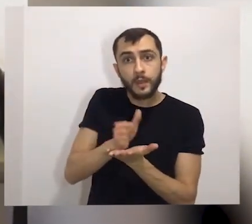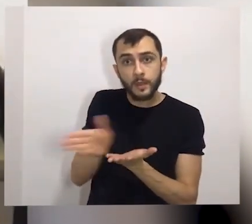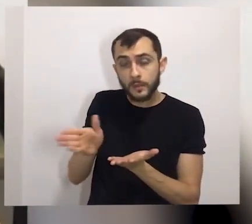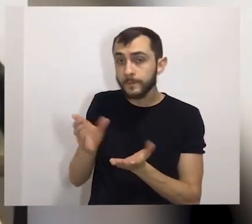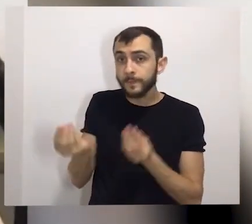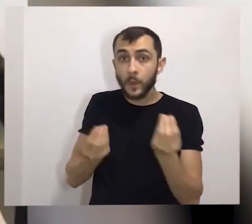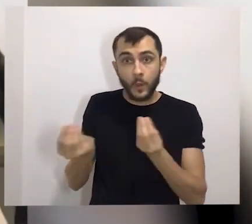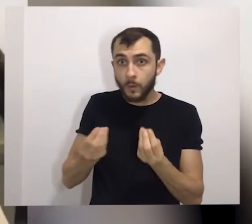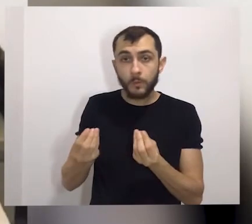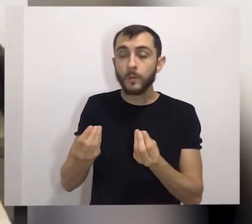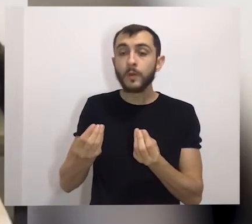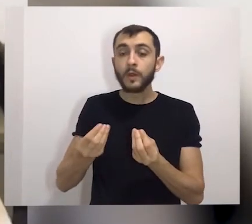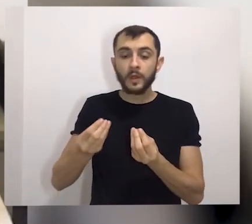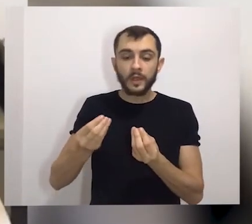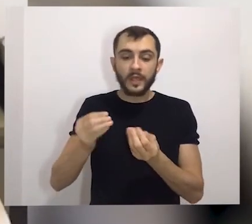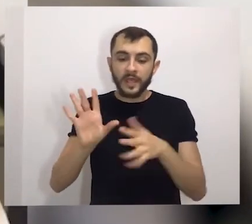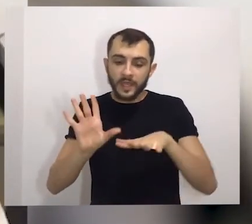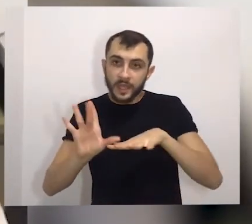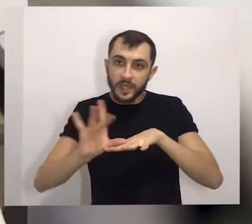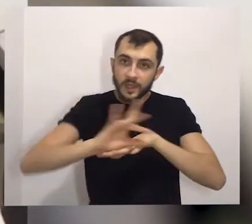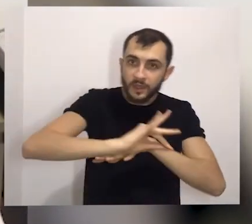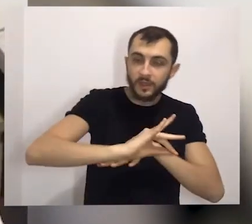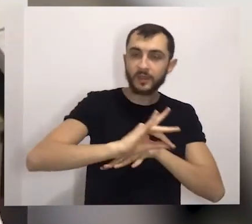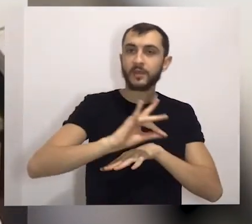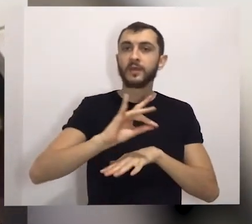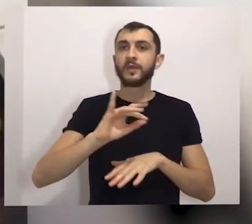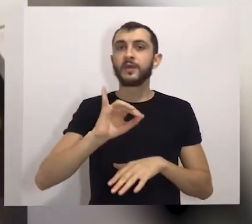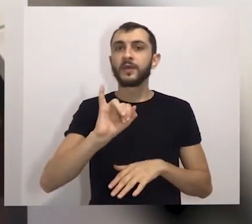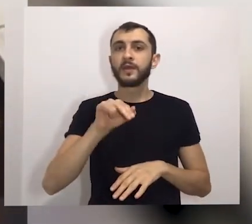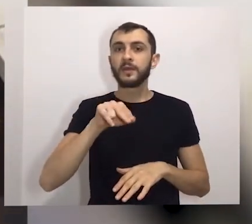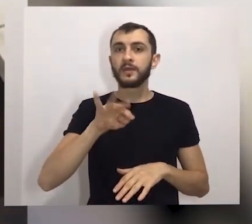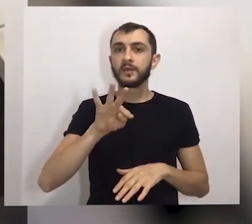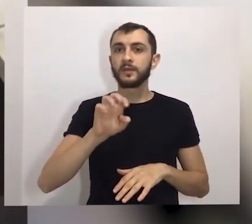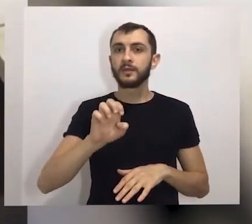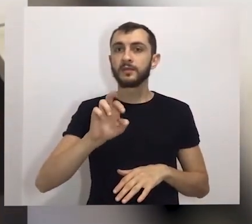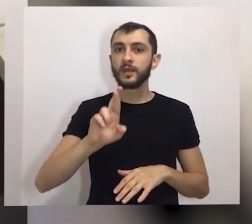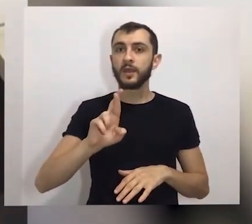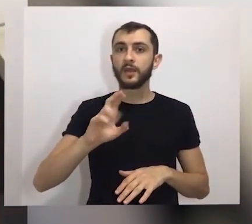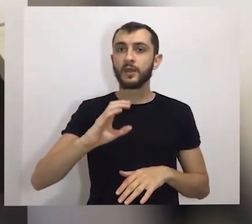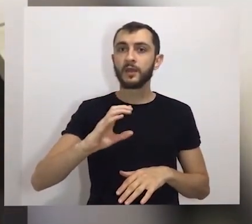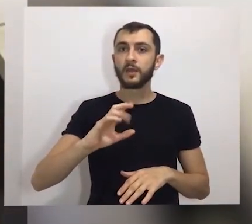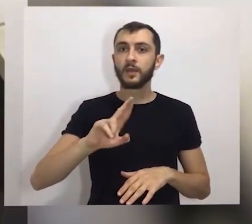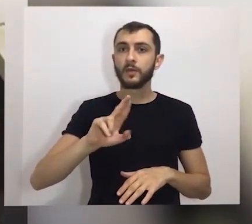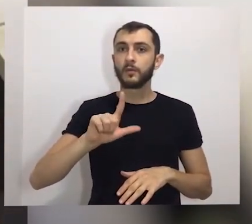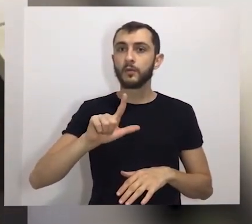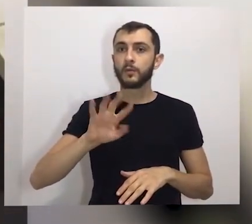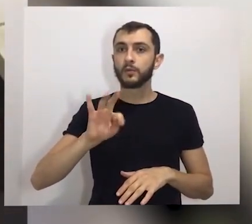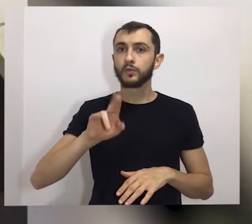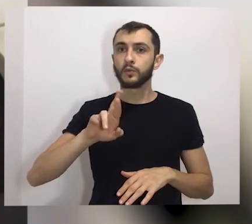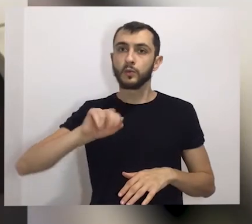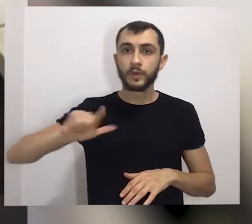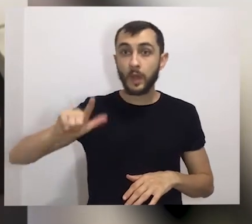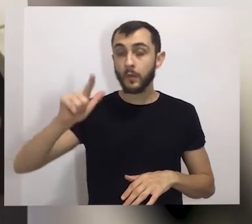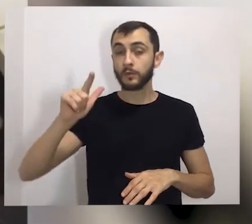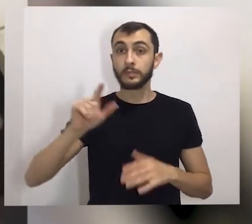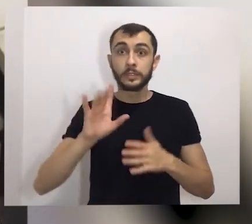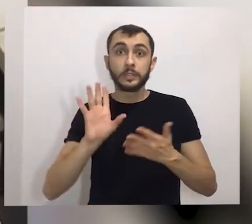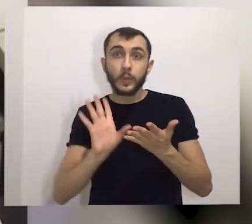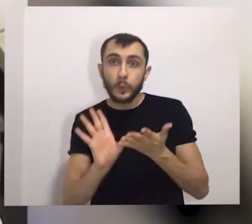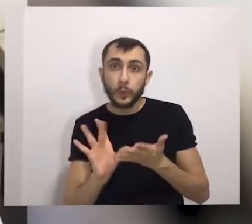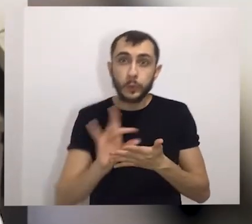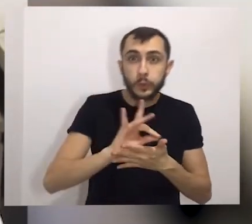naquele eixo chamado de dimensão intercultural. De modo alinhado com a ideia de campo de atuação e pensando